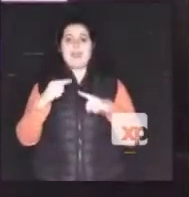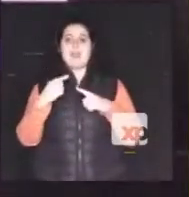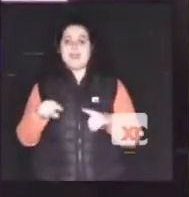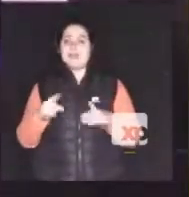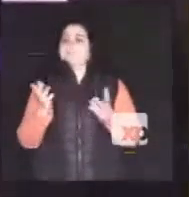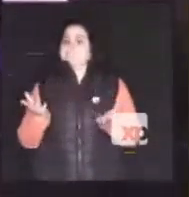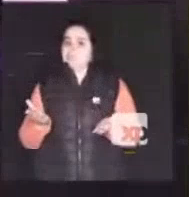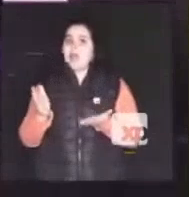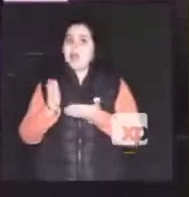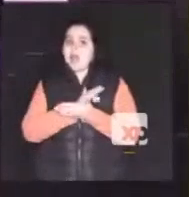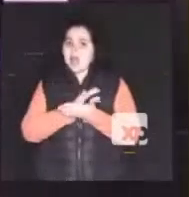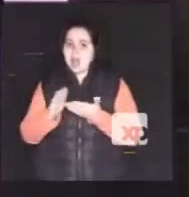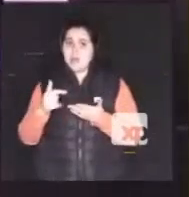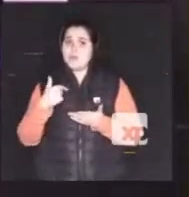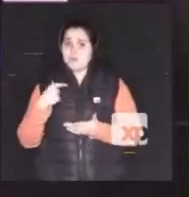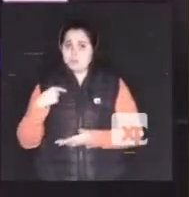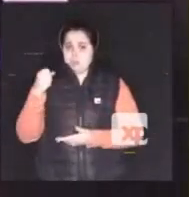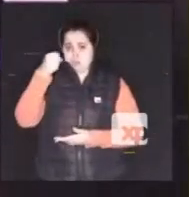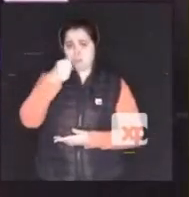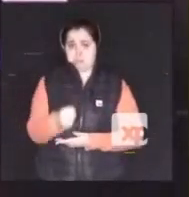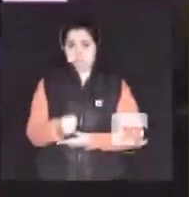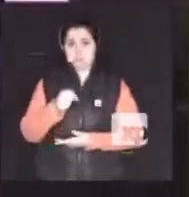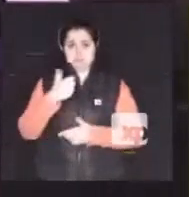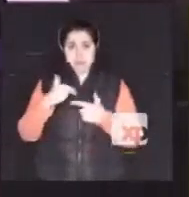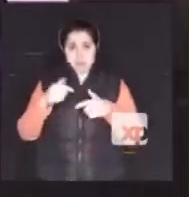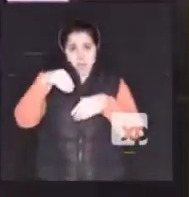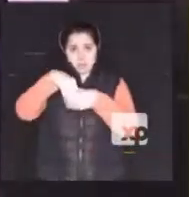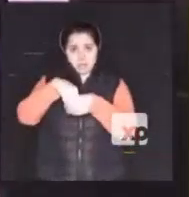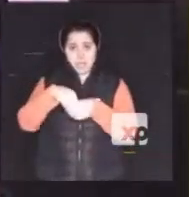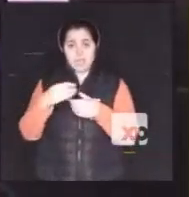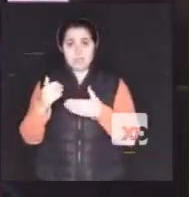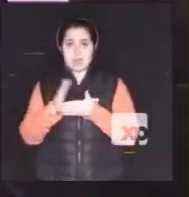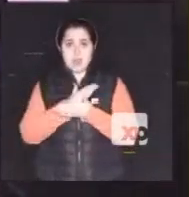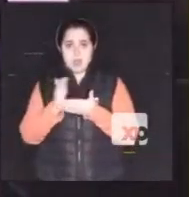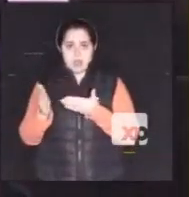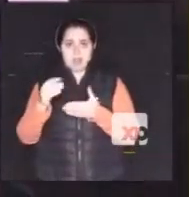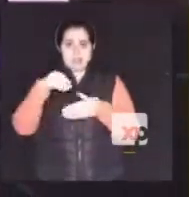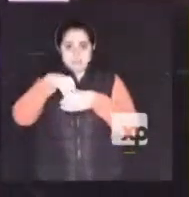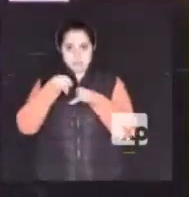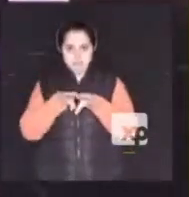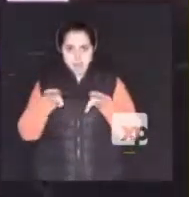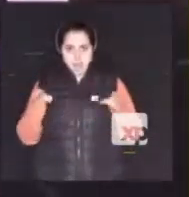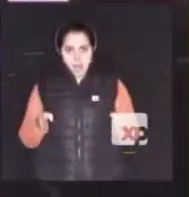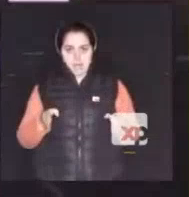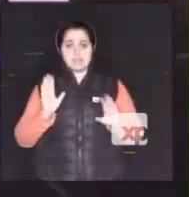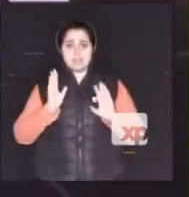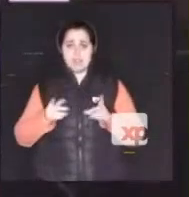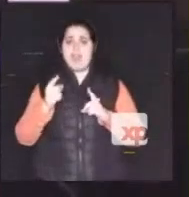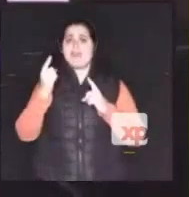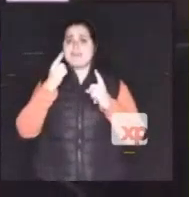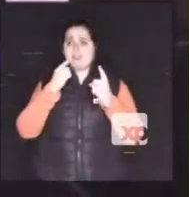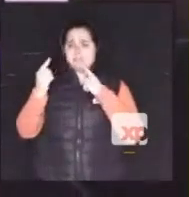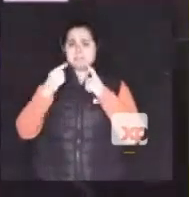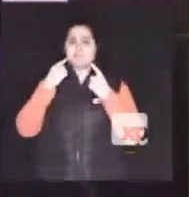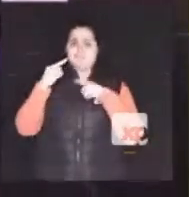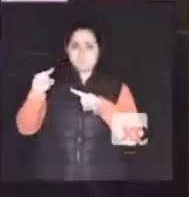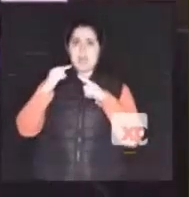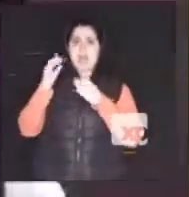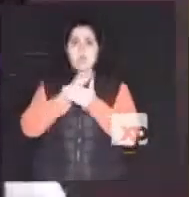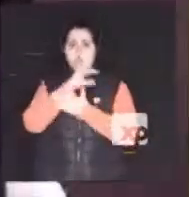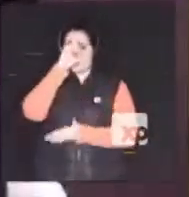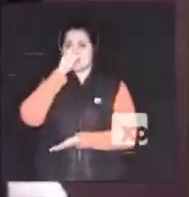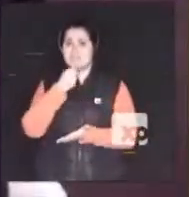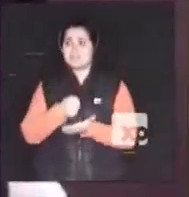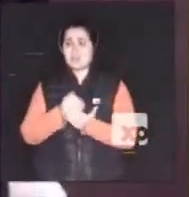perfeitamente né gente veio mesmo que integre super muitas vezes não internamente mais dentro da bancada critiquei muitas decisões